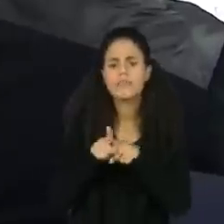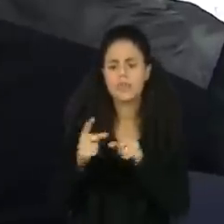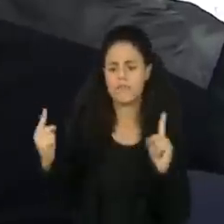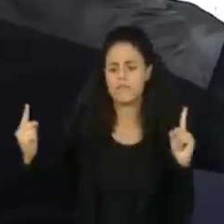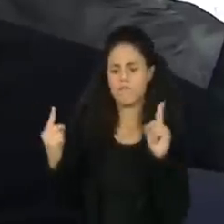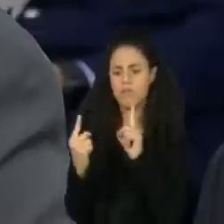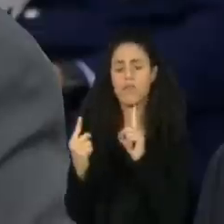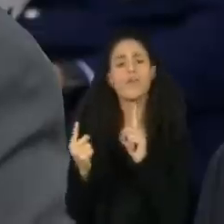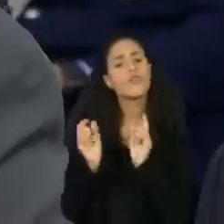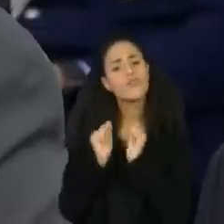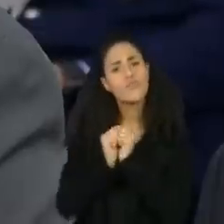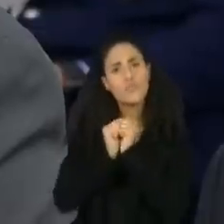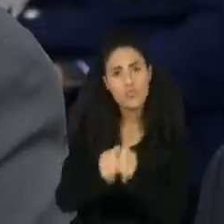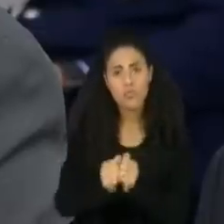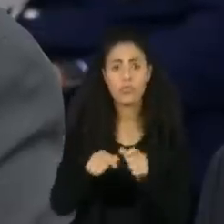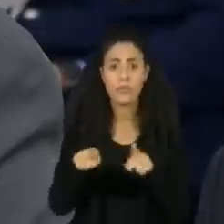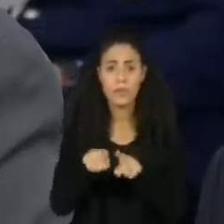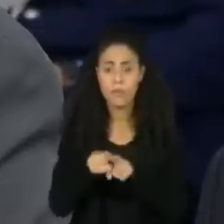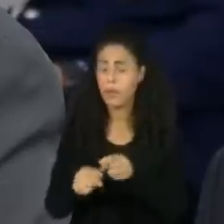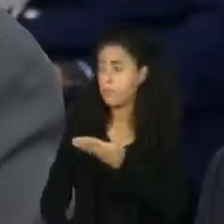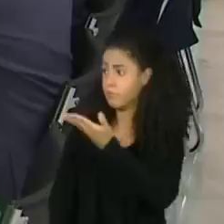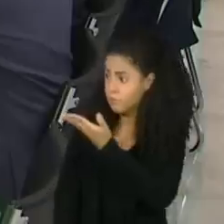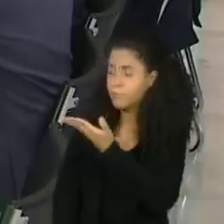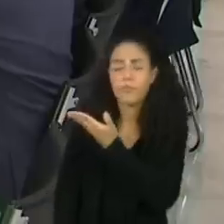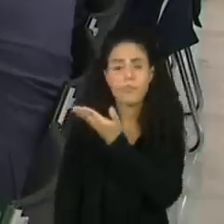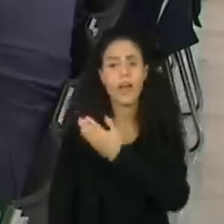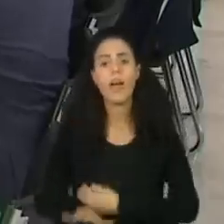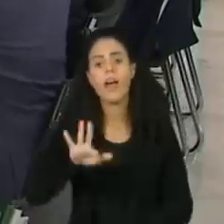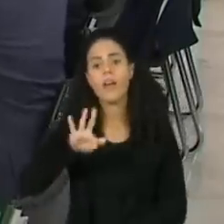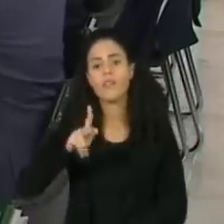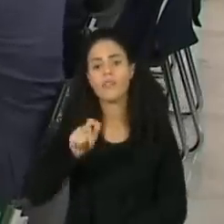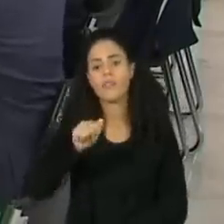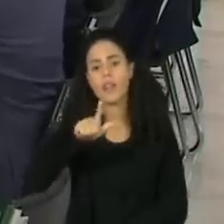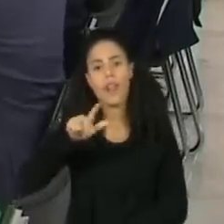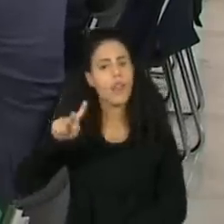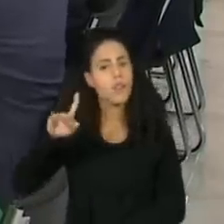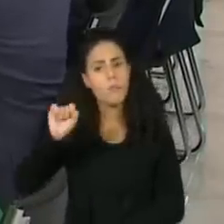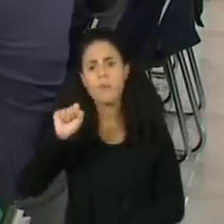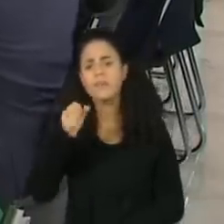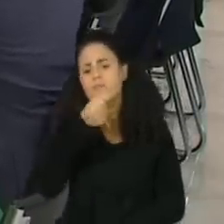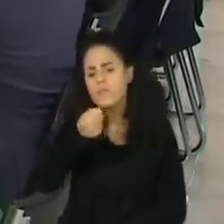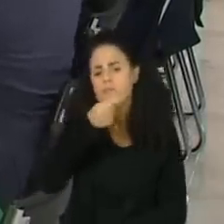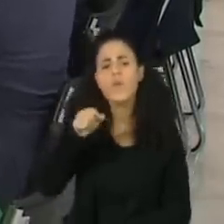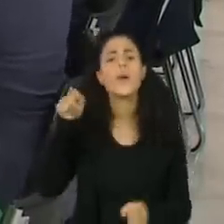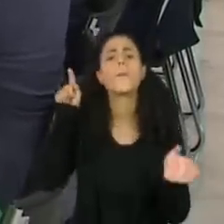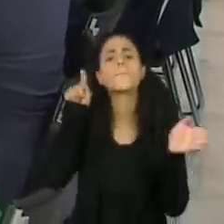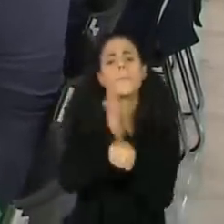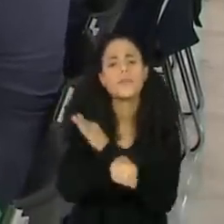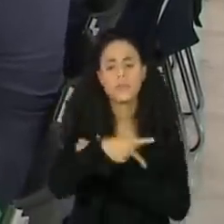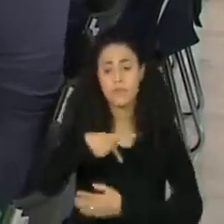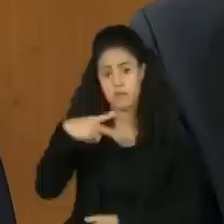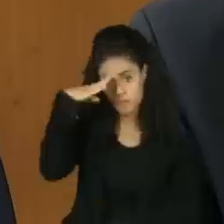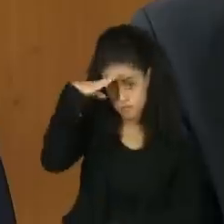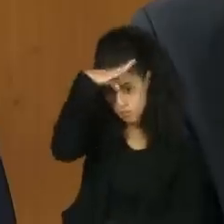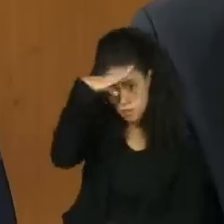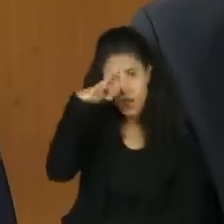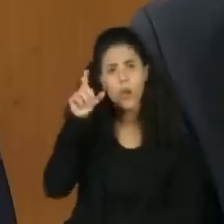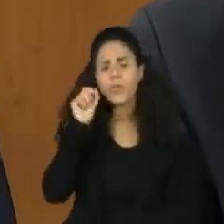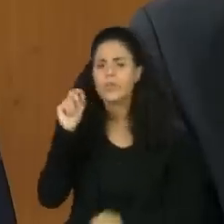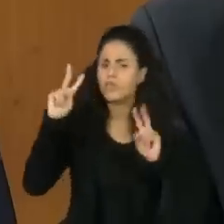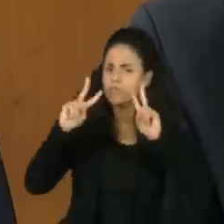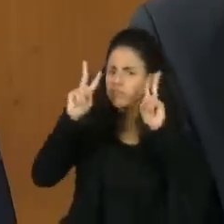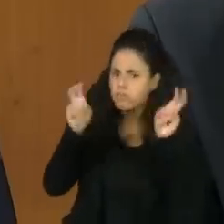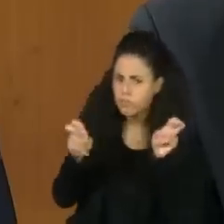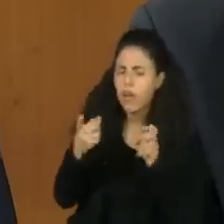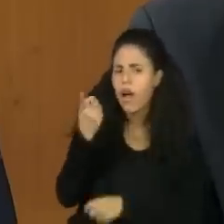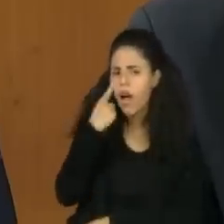frente para o então porta-voz do governo General Rego Barros Filipe fez o que todo jornalista deve fazer perguntou ao presidente Jair bolsonaro sobre